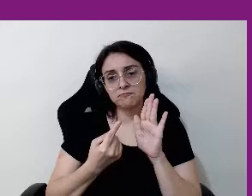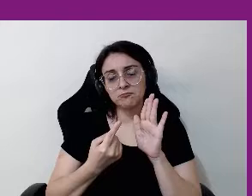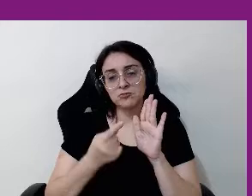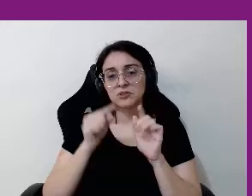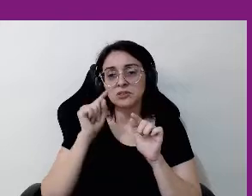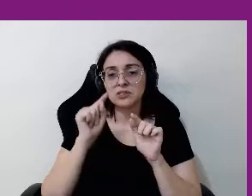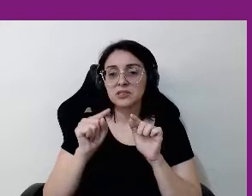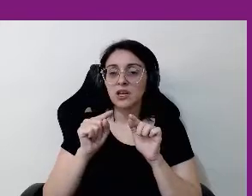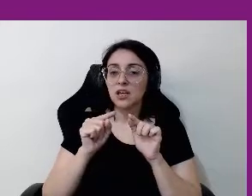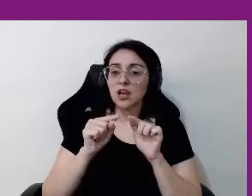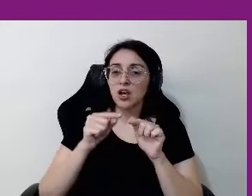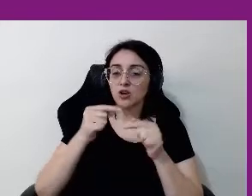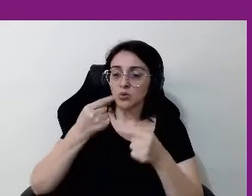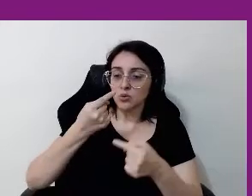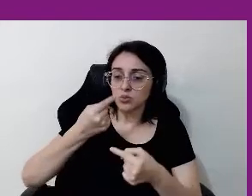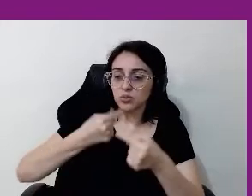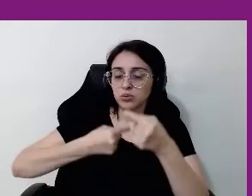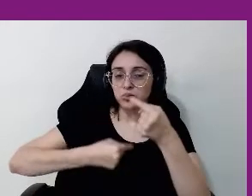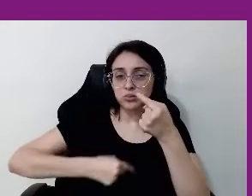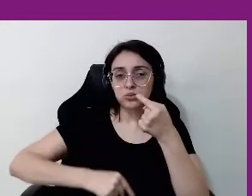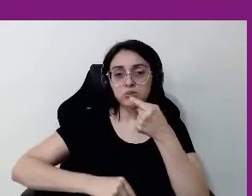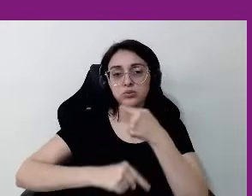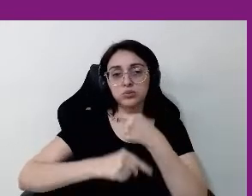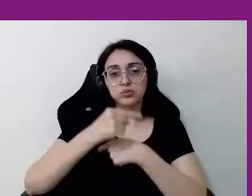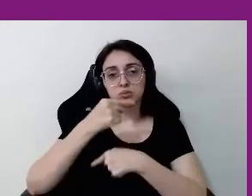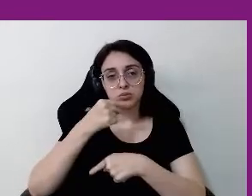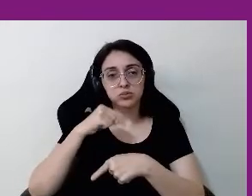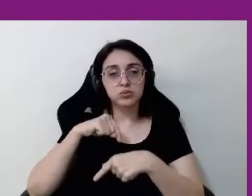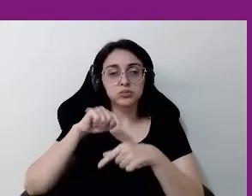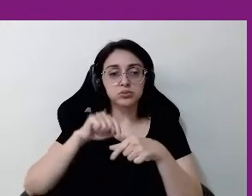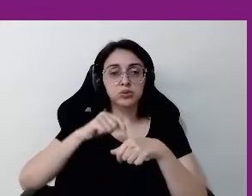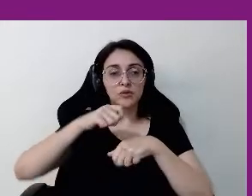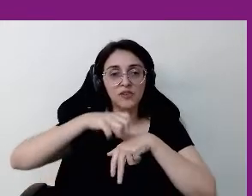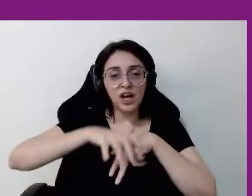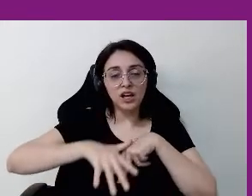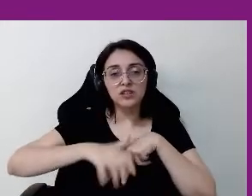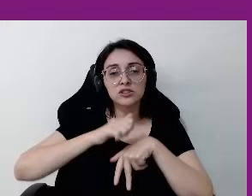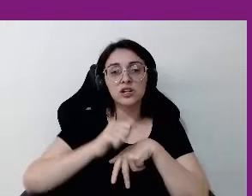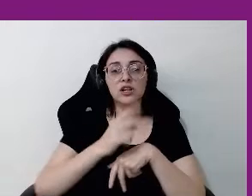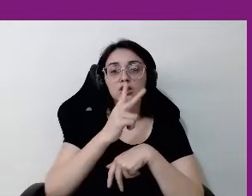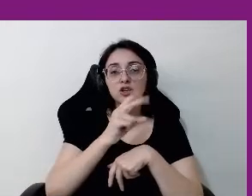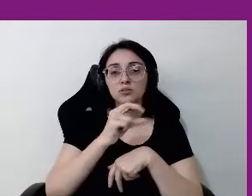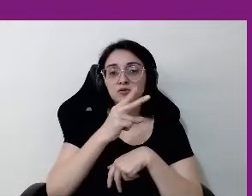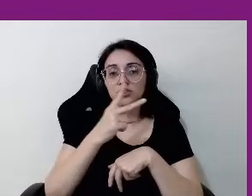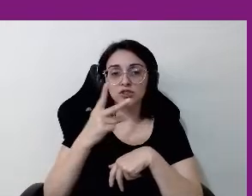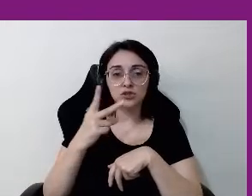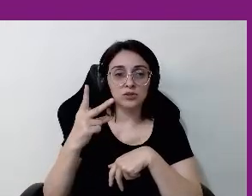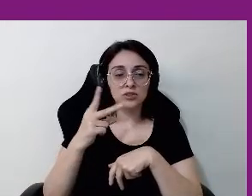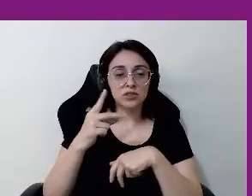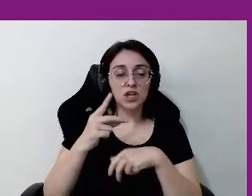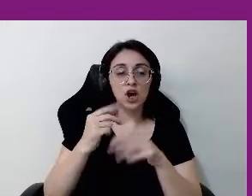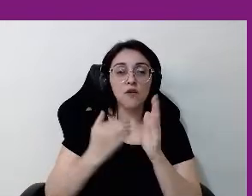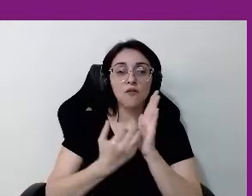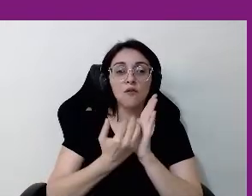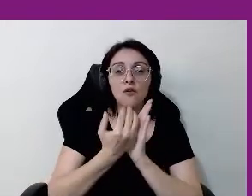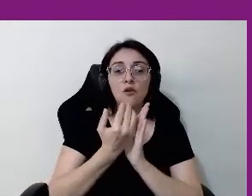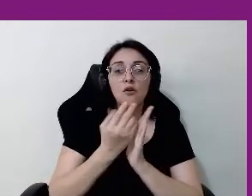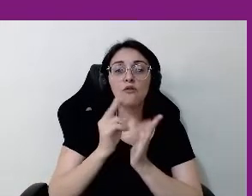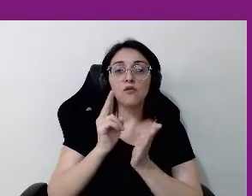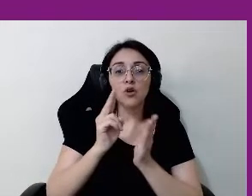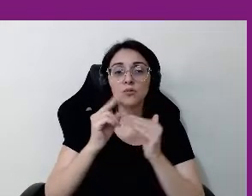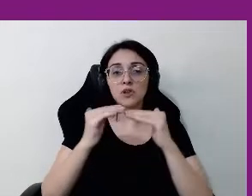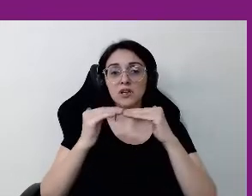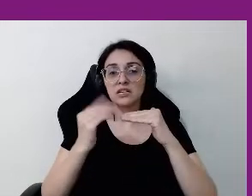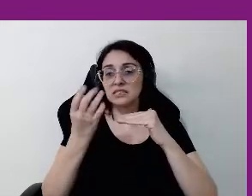ventilar e oxigenar esses pacientes em 2022, né? Então, não tem dúvida que o volume corrente tem que ser menor que